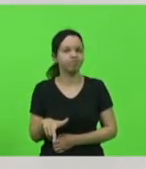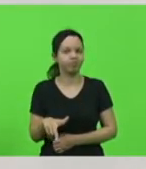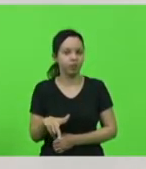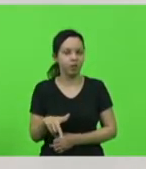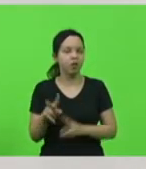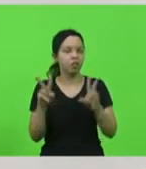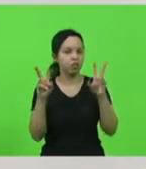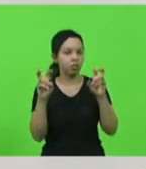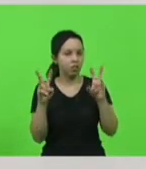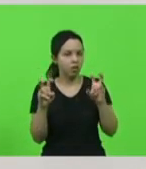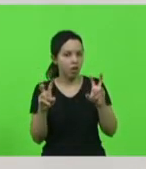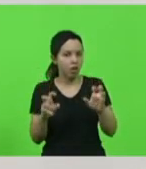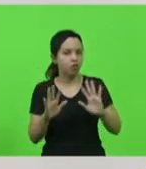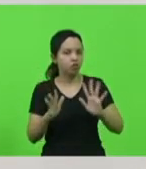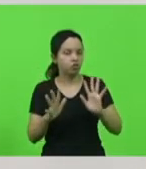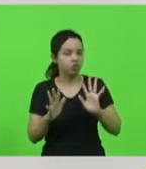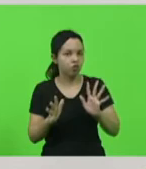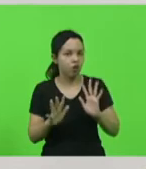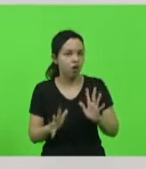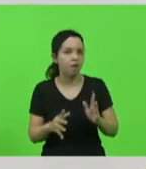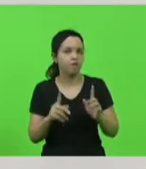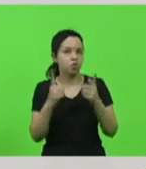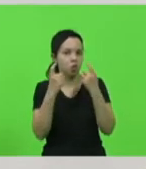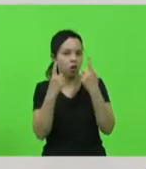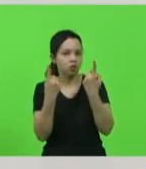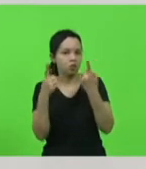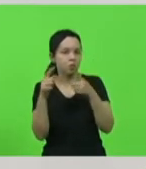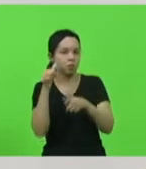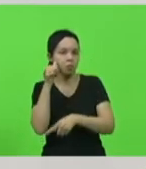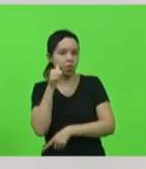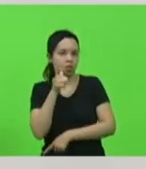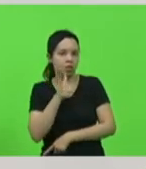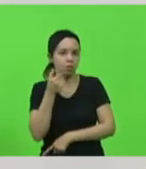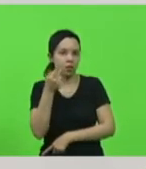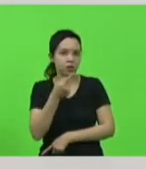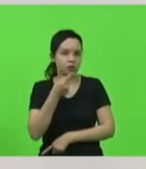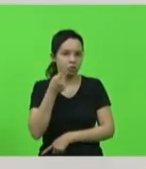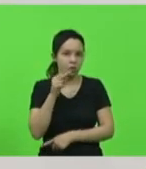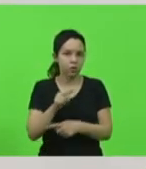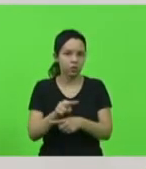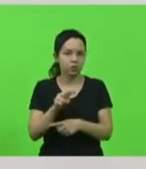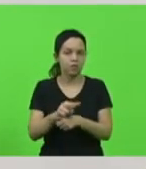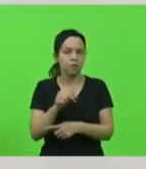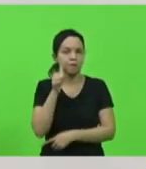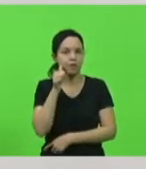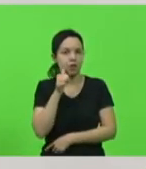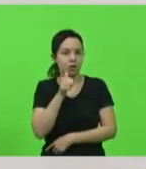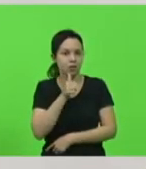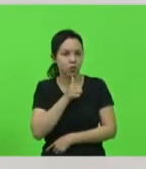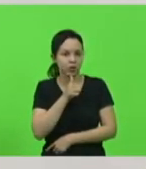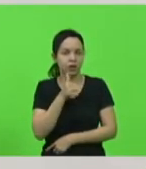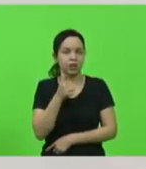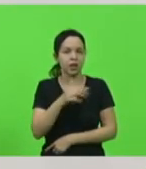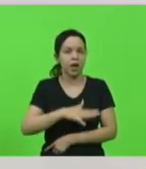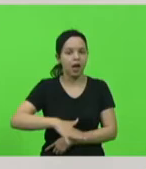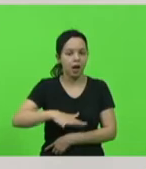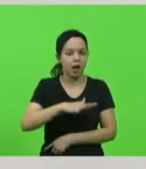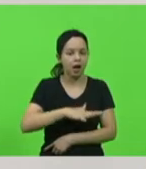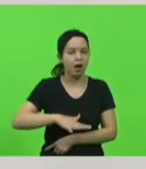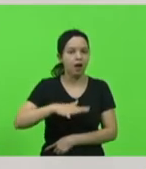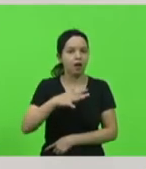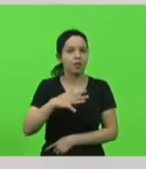como a violência contra a mulher, políticas de proteção e prevenção feminina na política, pauta esta que